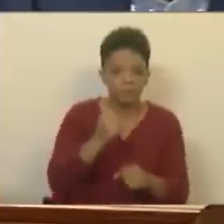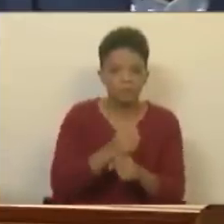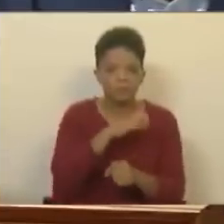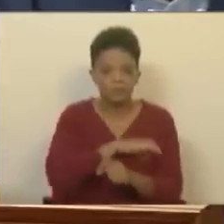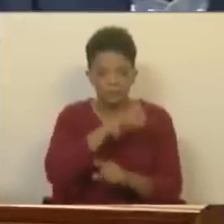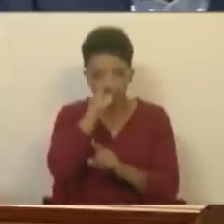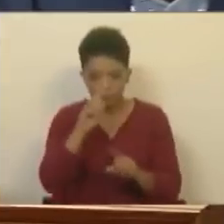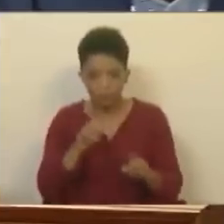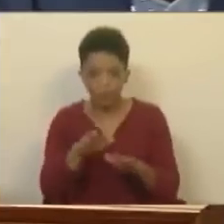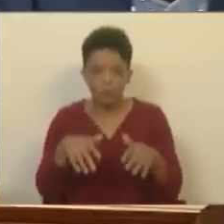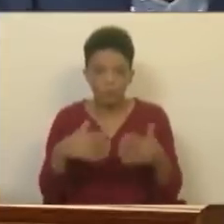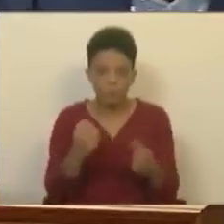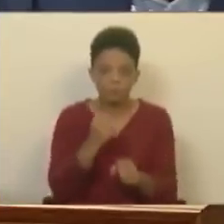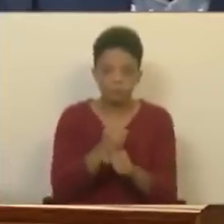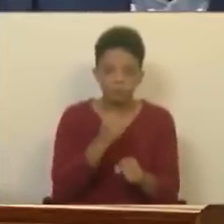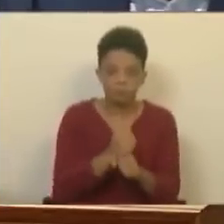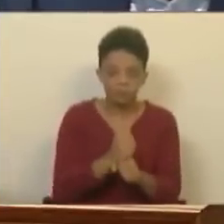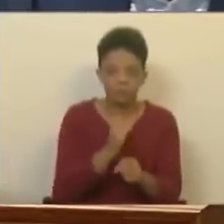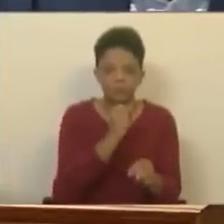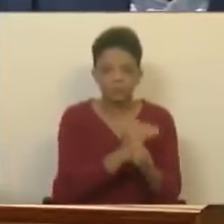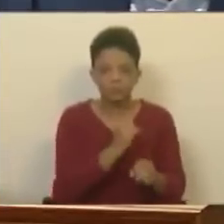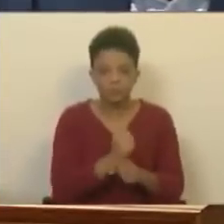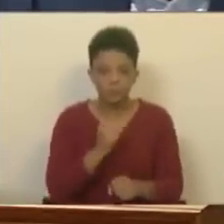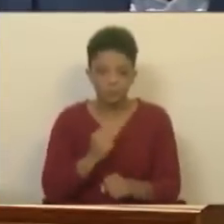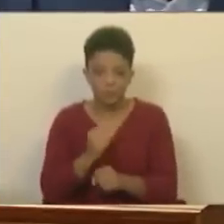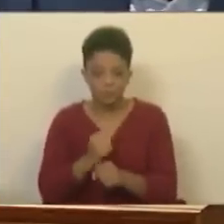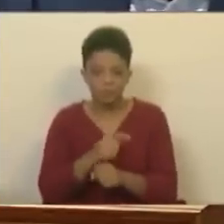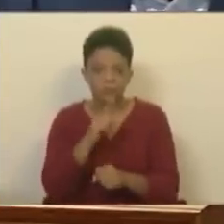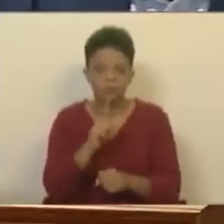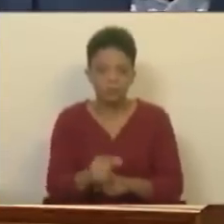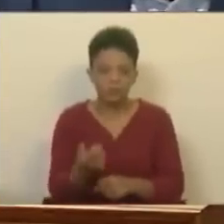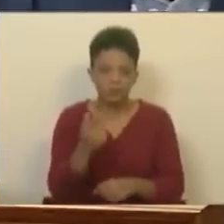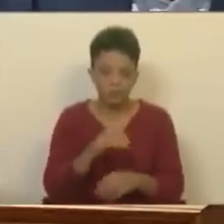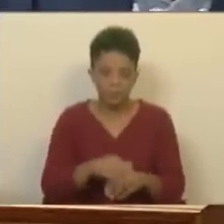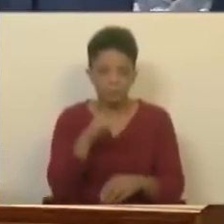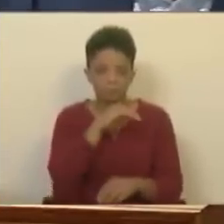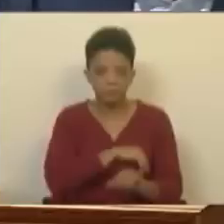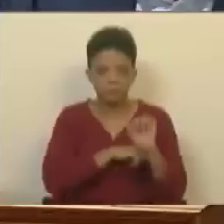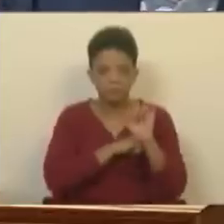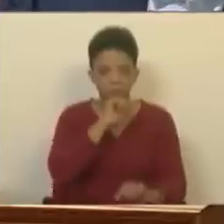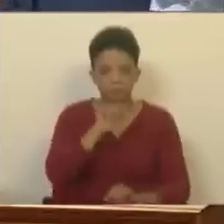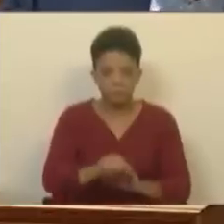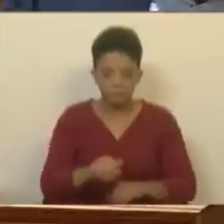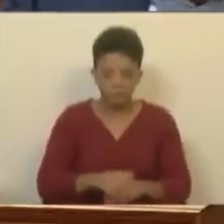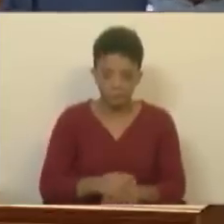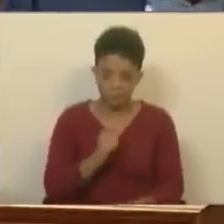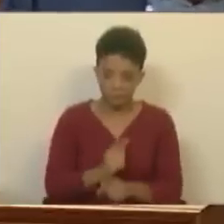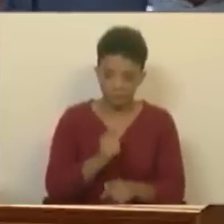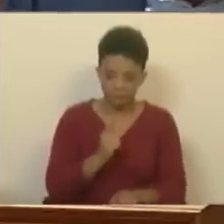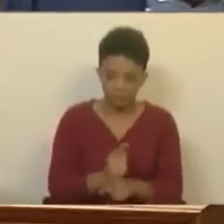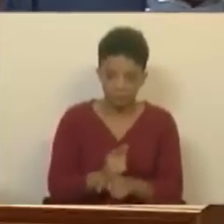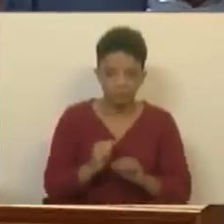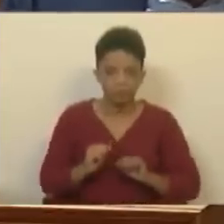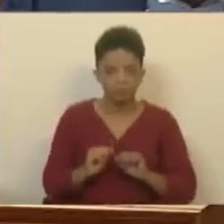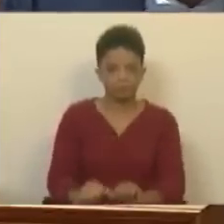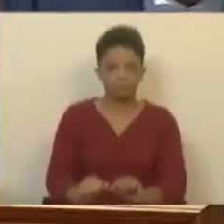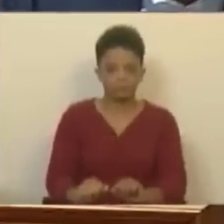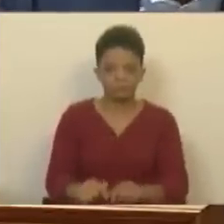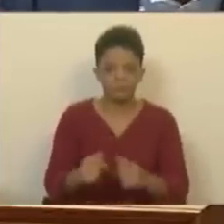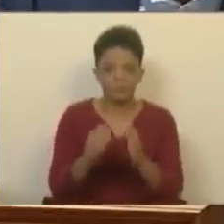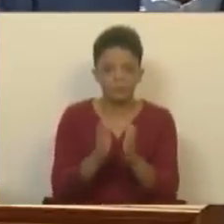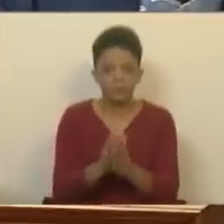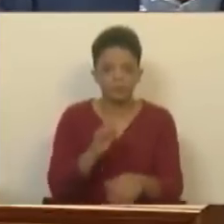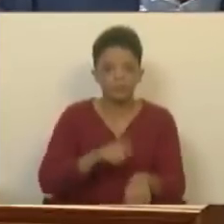docente nem das carreiras dos demais trabalhadores assim como das respectivas remunerações continua a recusar a contar